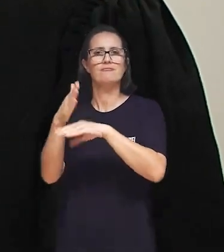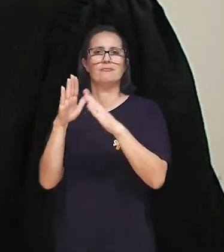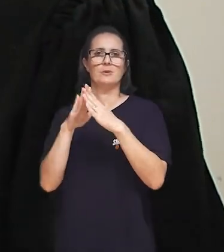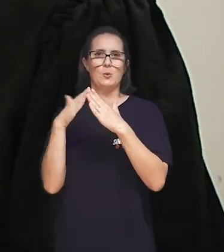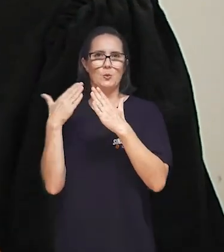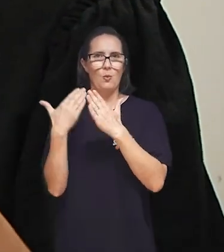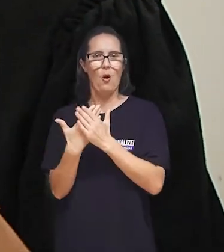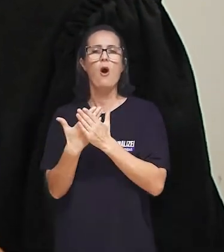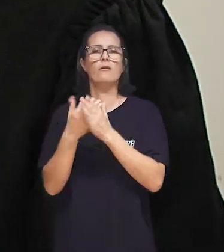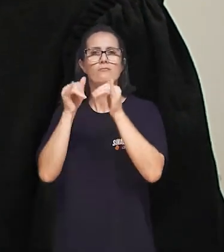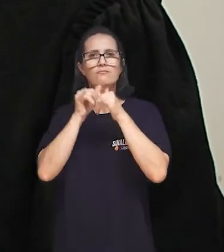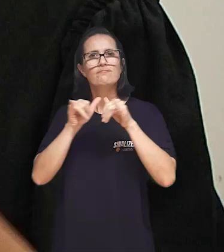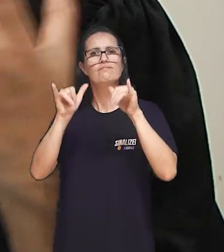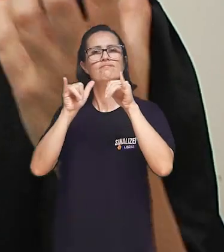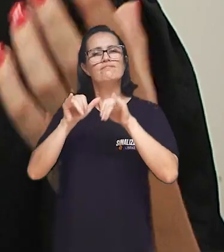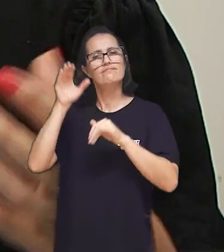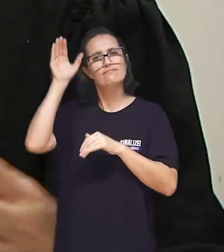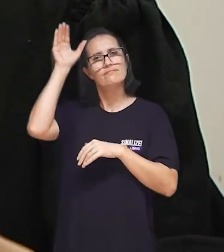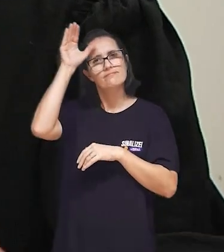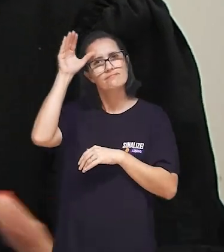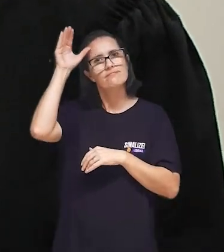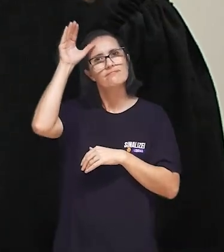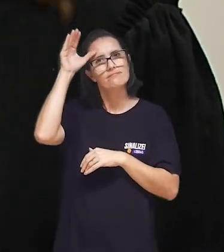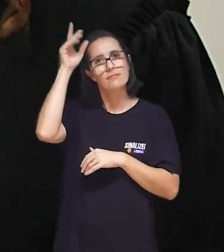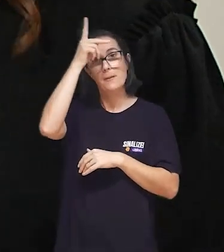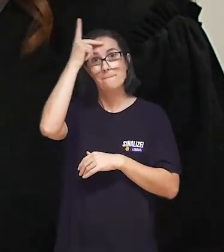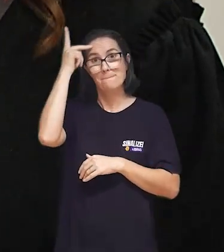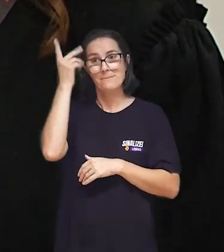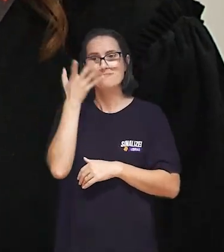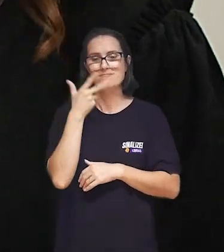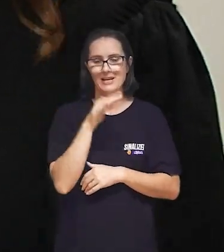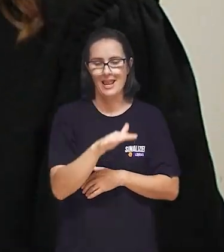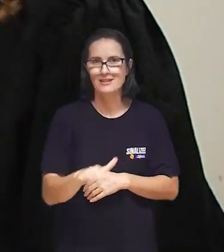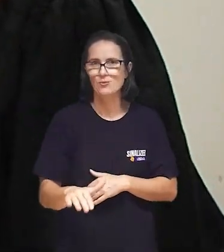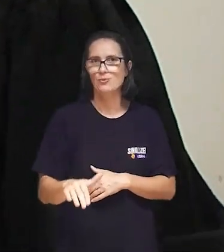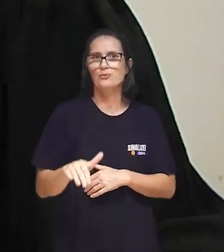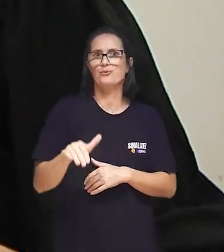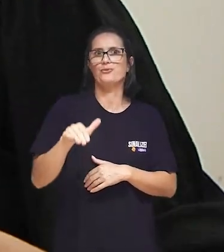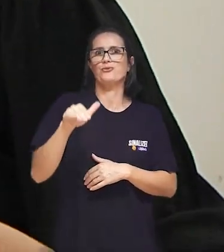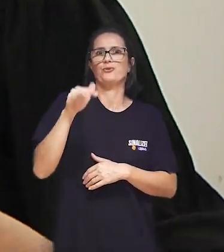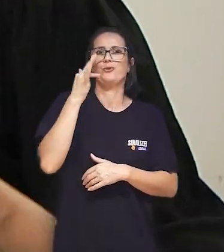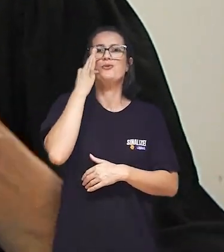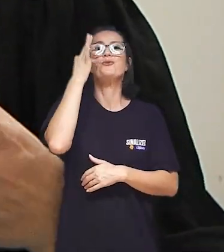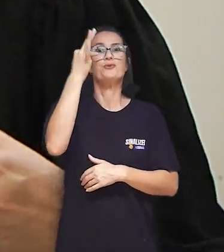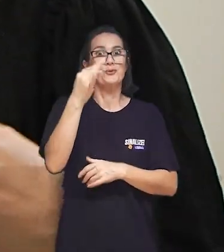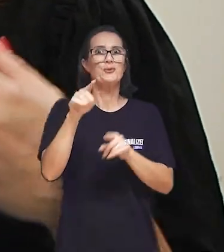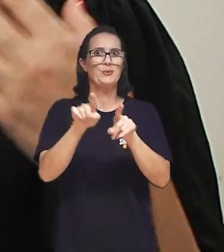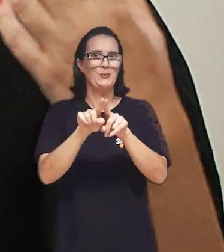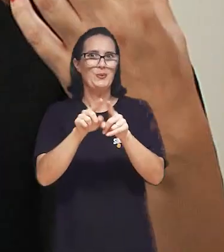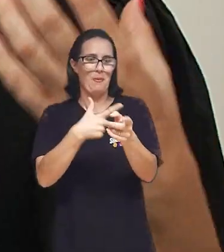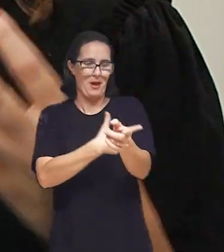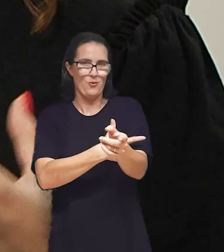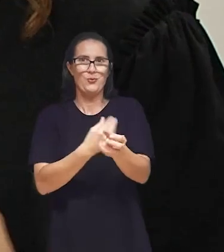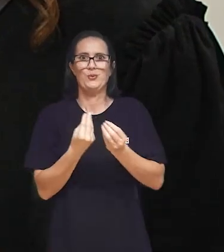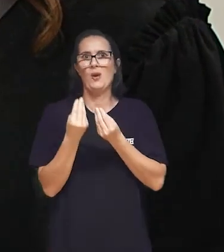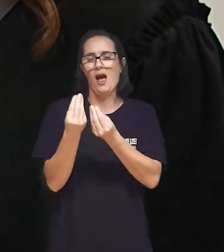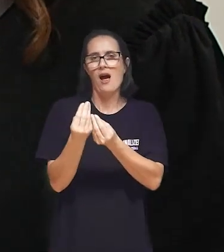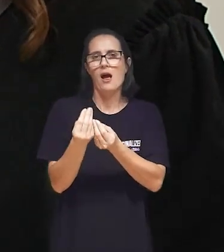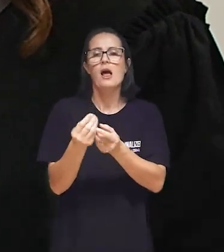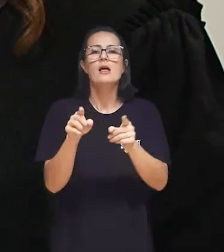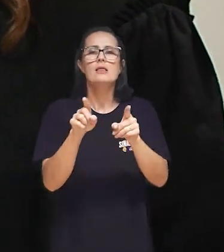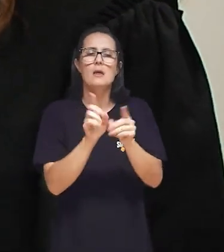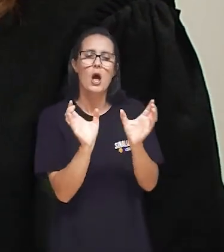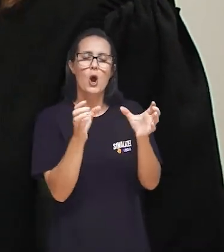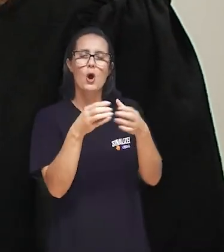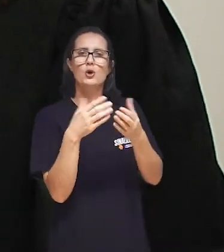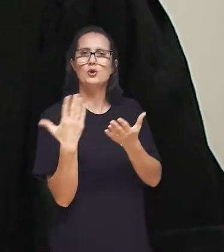escolas para conscientizar aquele futuro doador, que são as crianças, e também para conversar com o jovem,